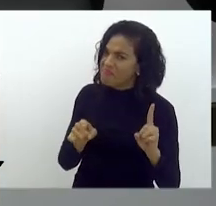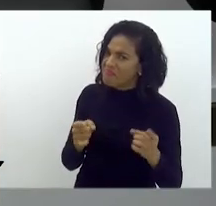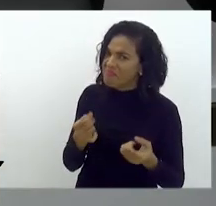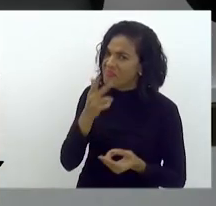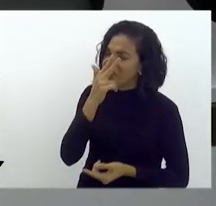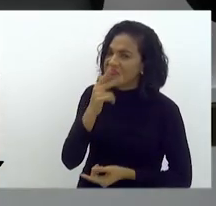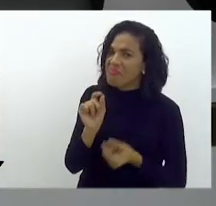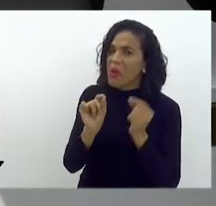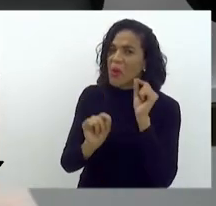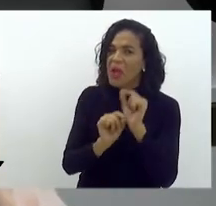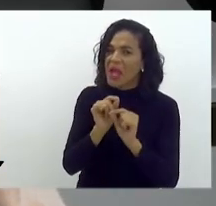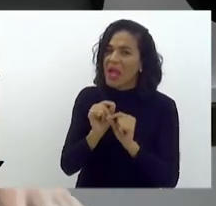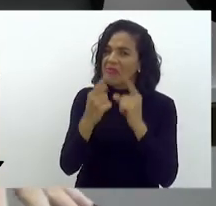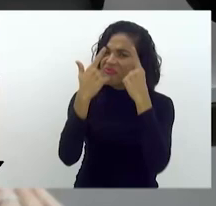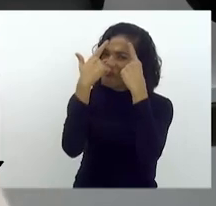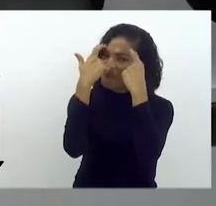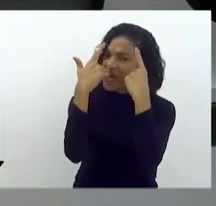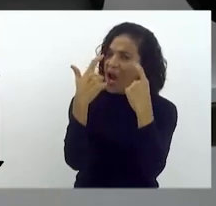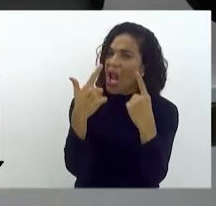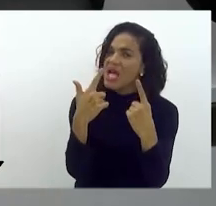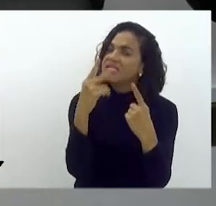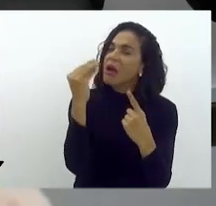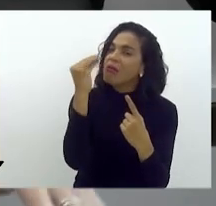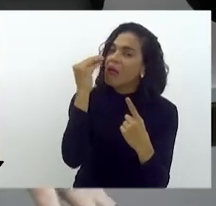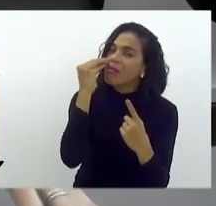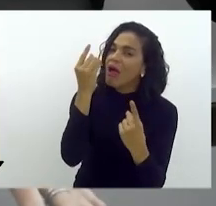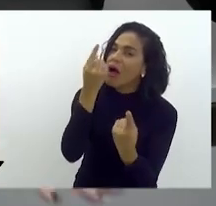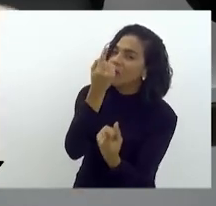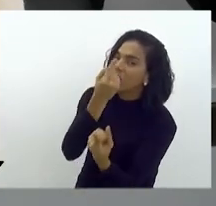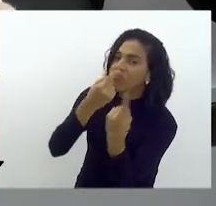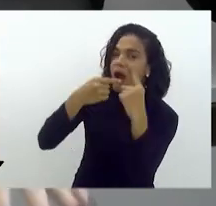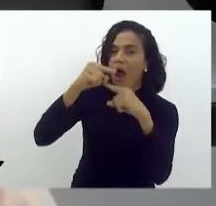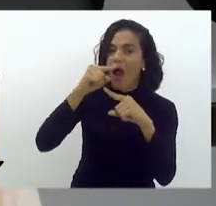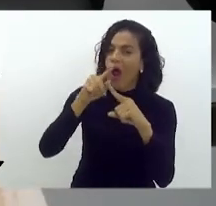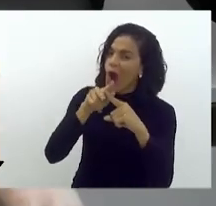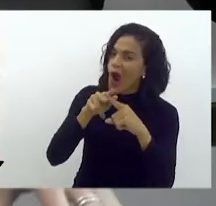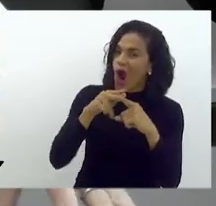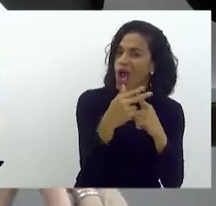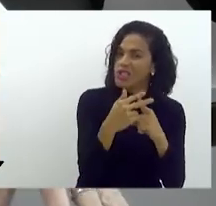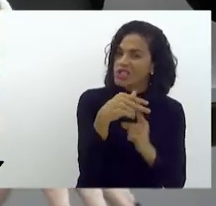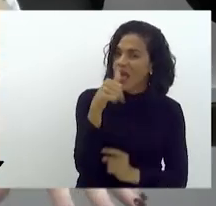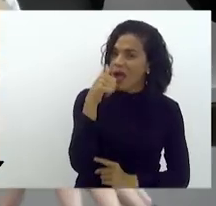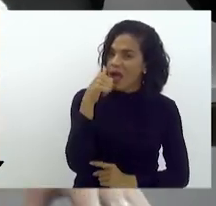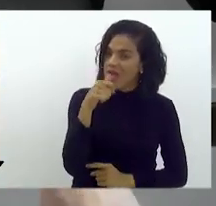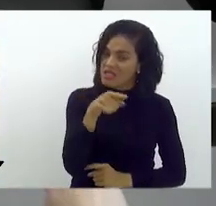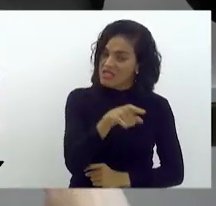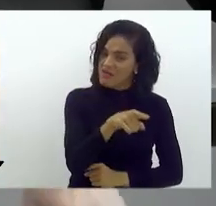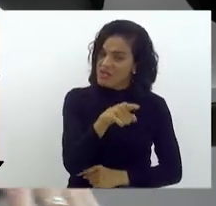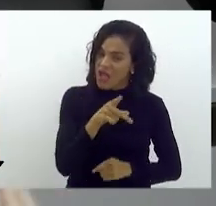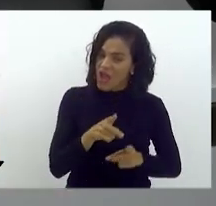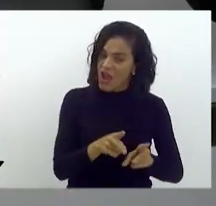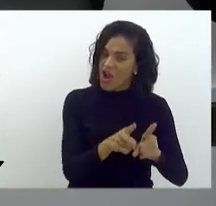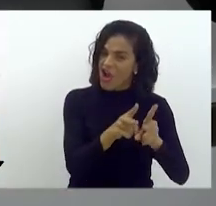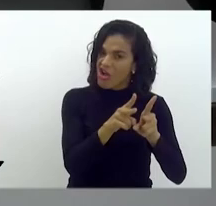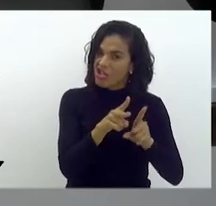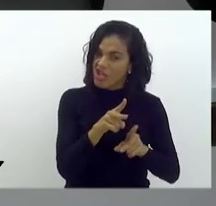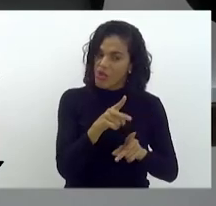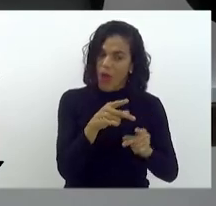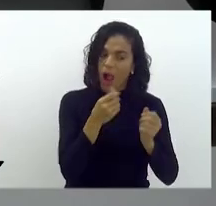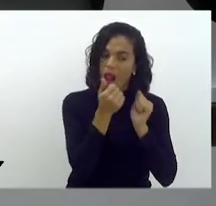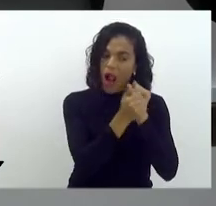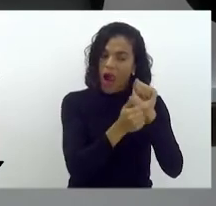uma violência para corrigir parece uma violência para dizer se você fizer isso eu vou